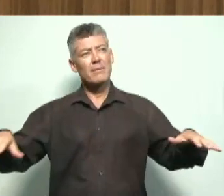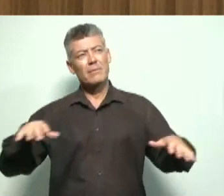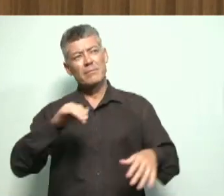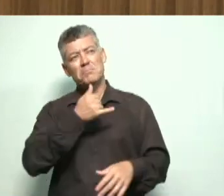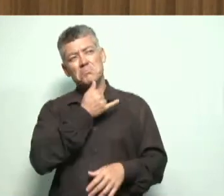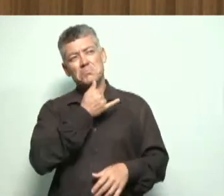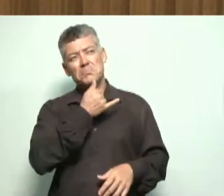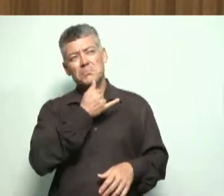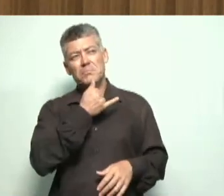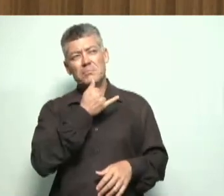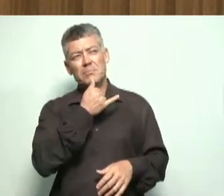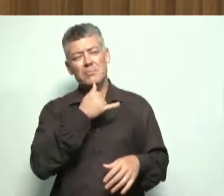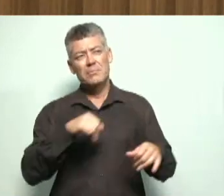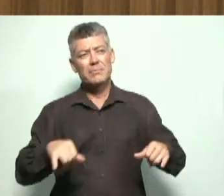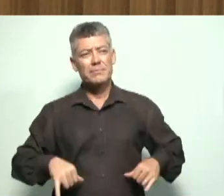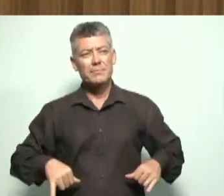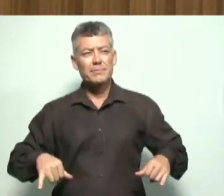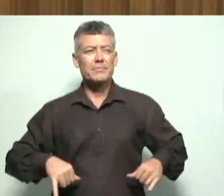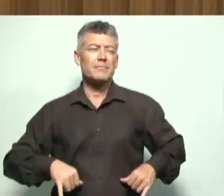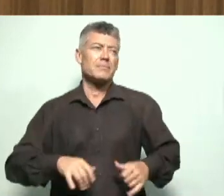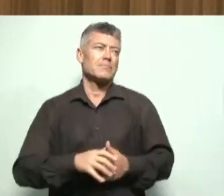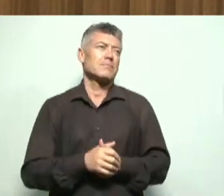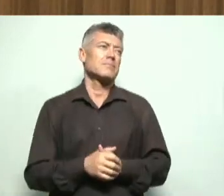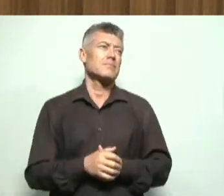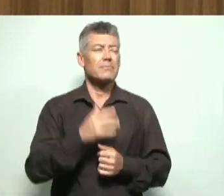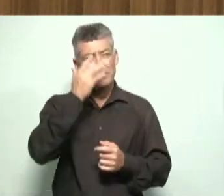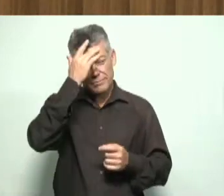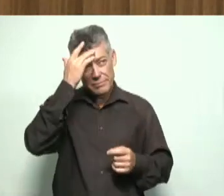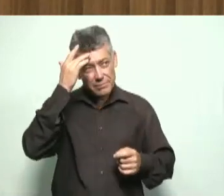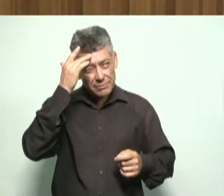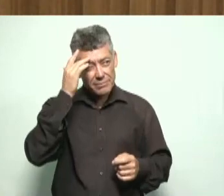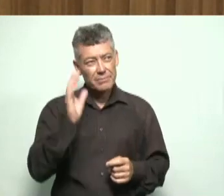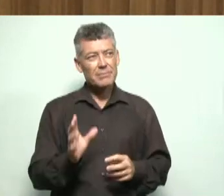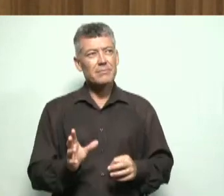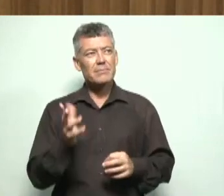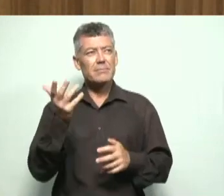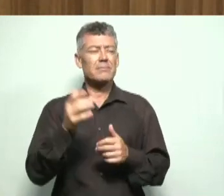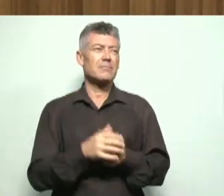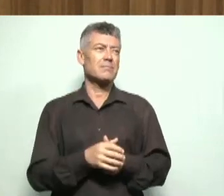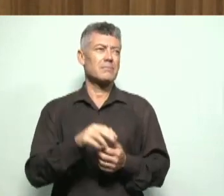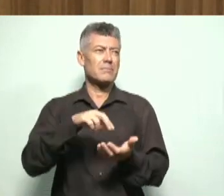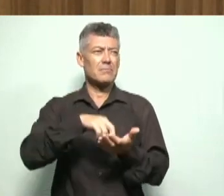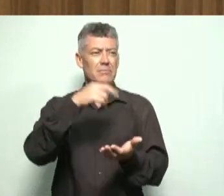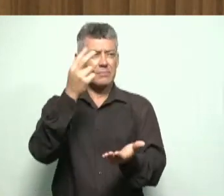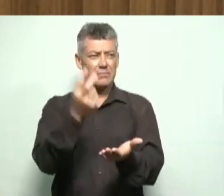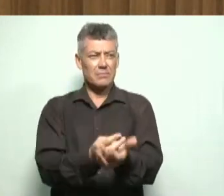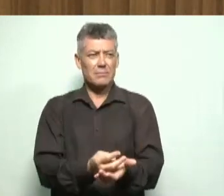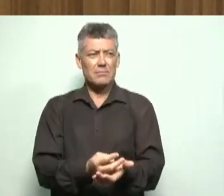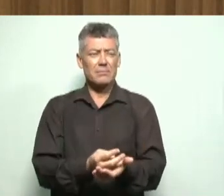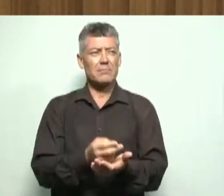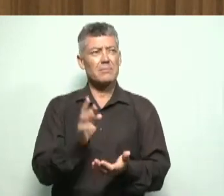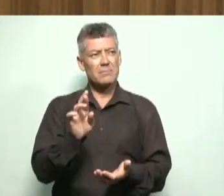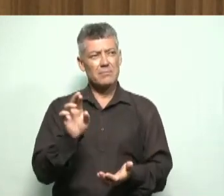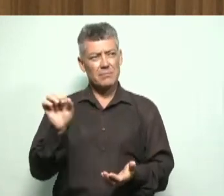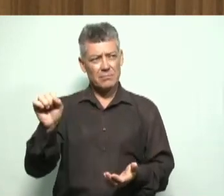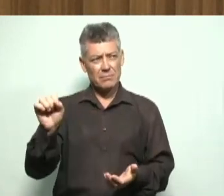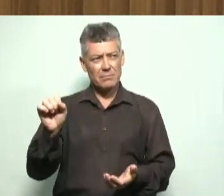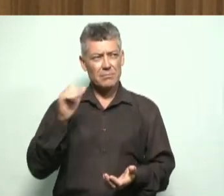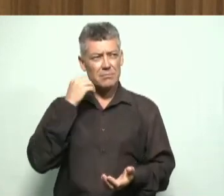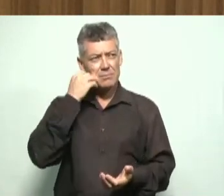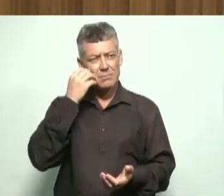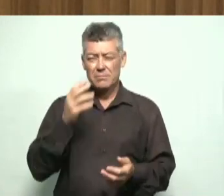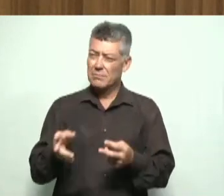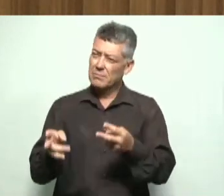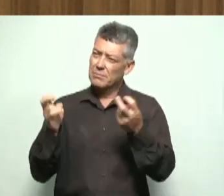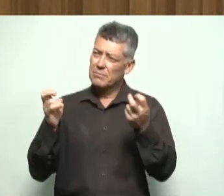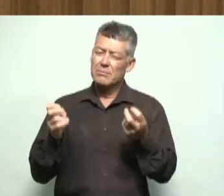sofrimento. Eu acho que as pessoas, quando estão vendo agora toda essa tragédia do Rio Grande do Sul, elas se reportam, porque